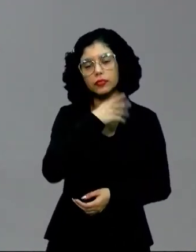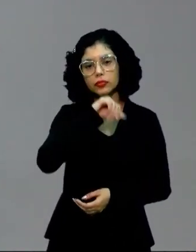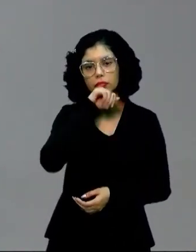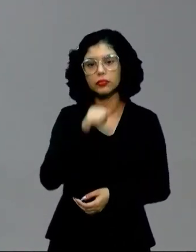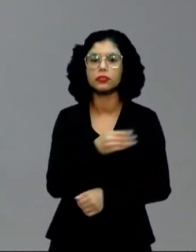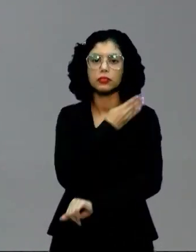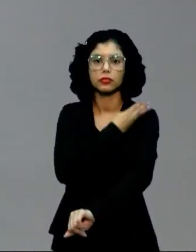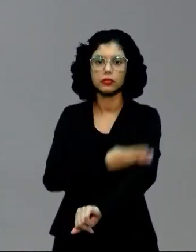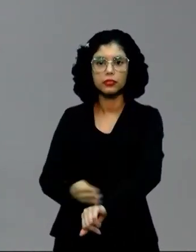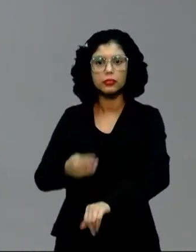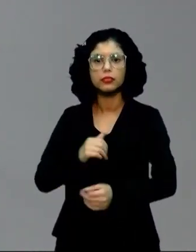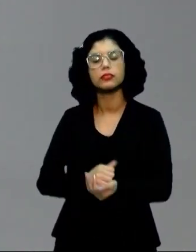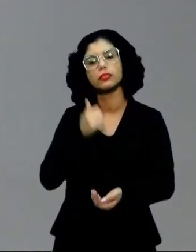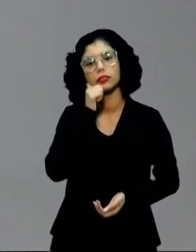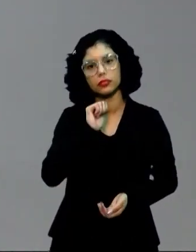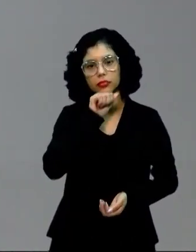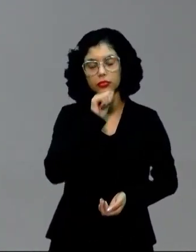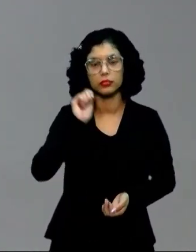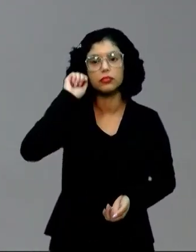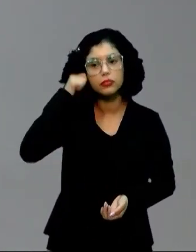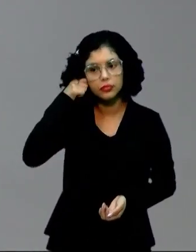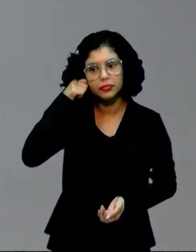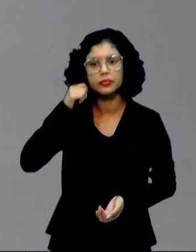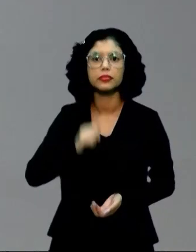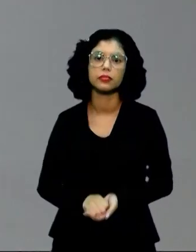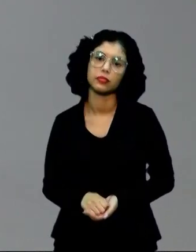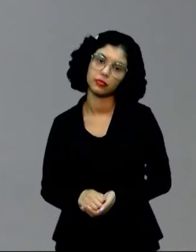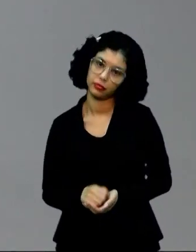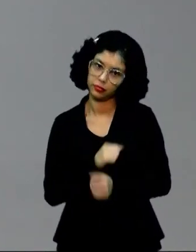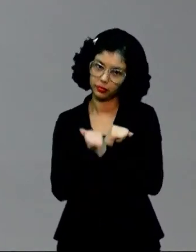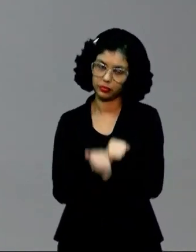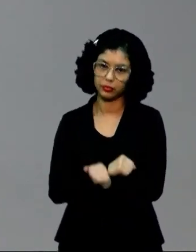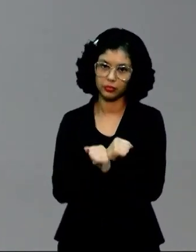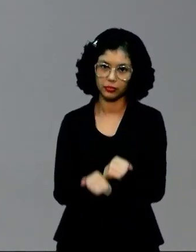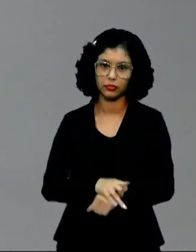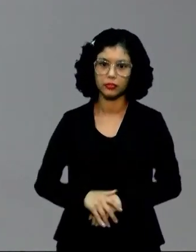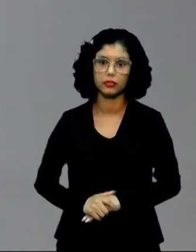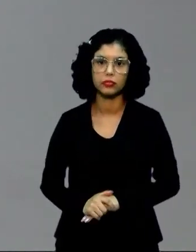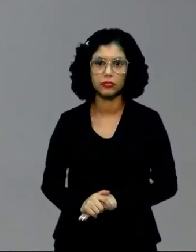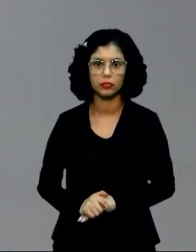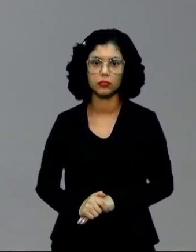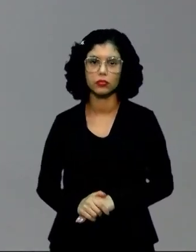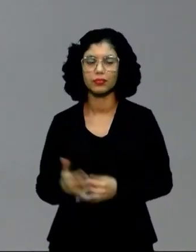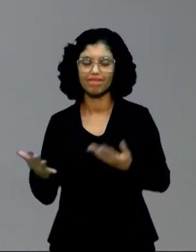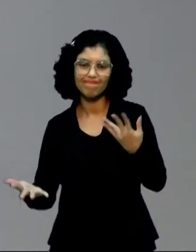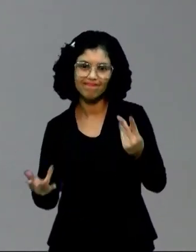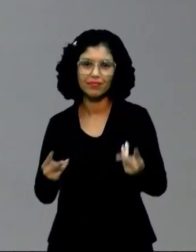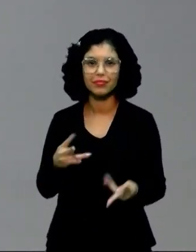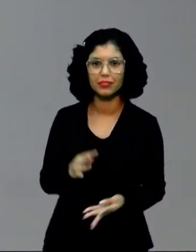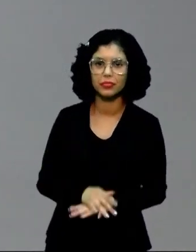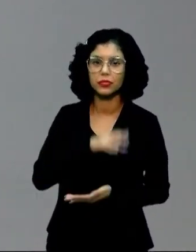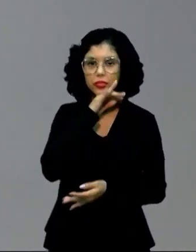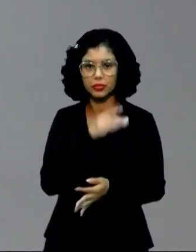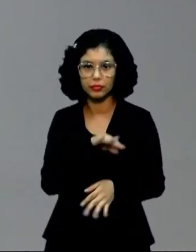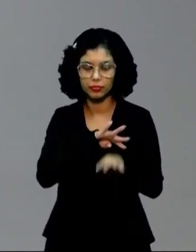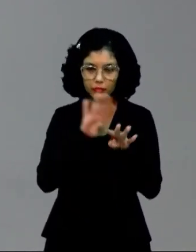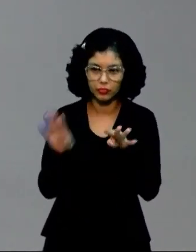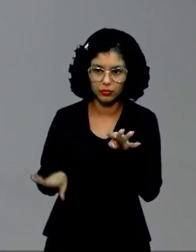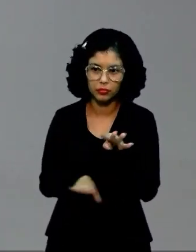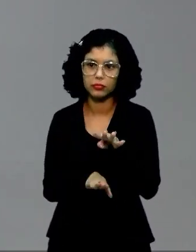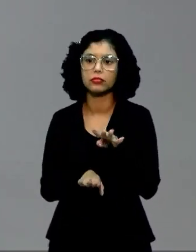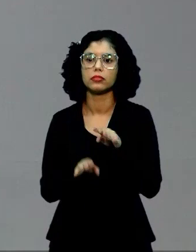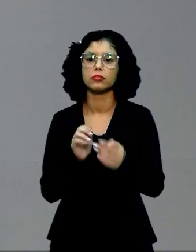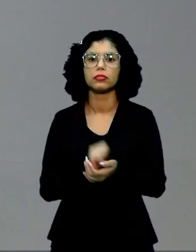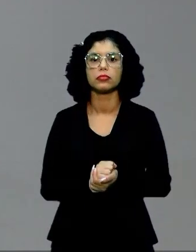é branco e uma mãe que é negra, que é escrava, né? Quer dizer que ela está ali numa situação inferior.